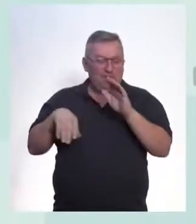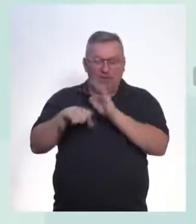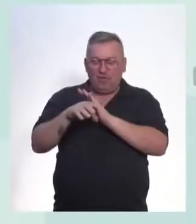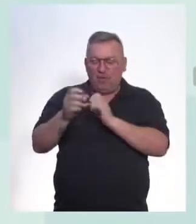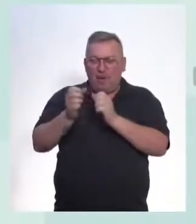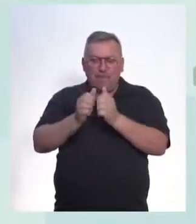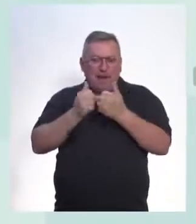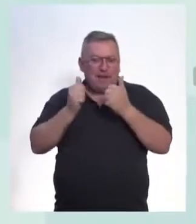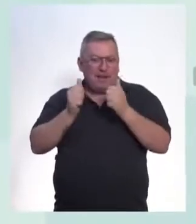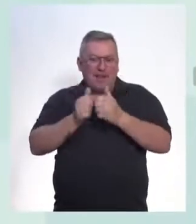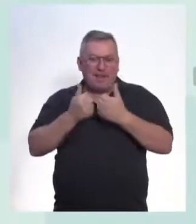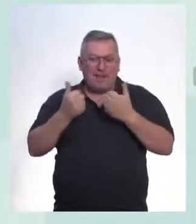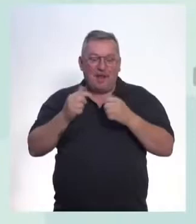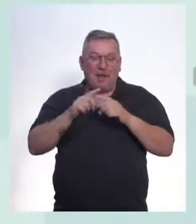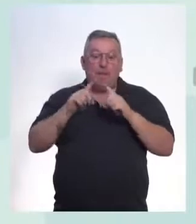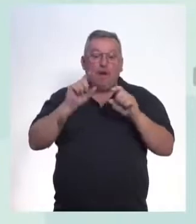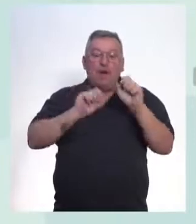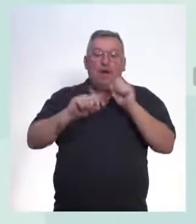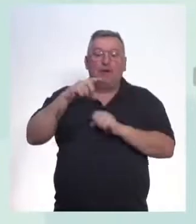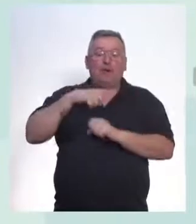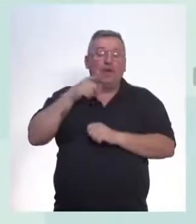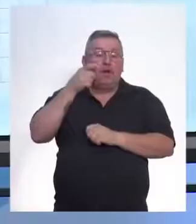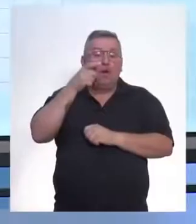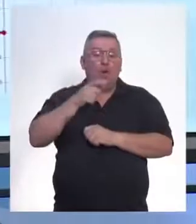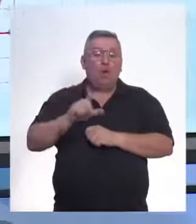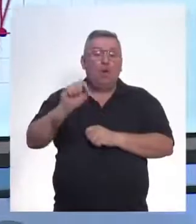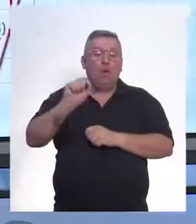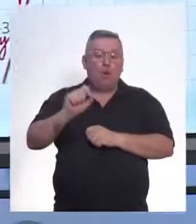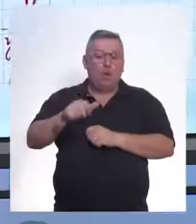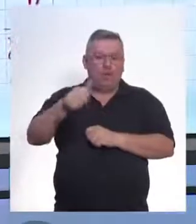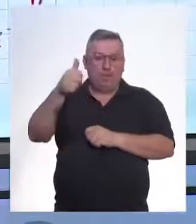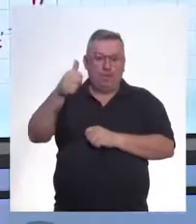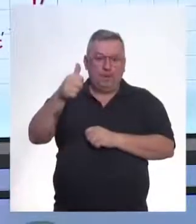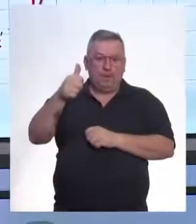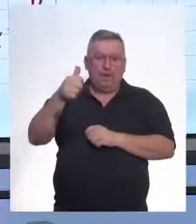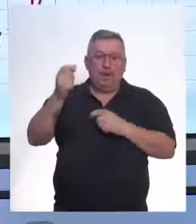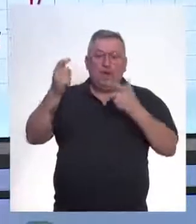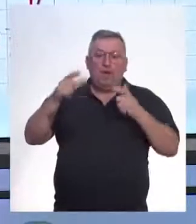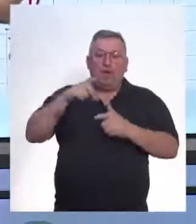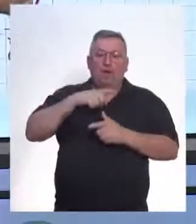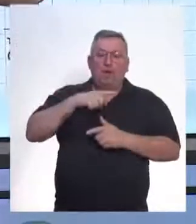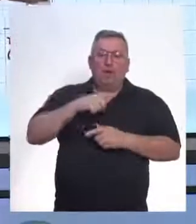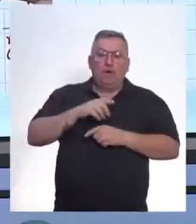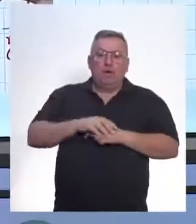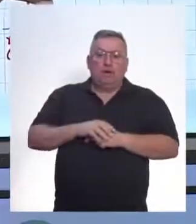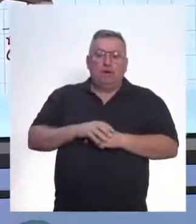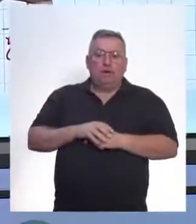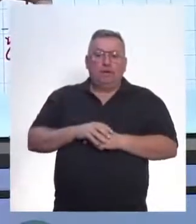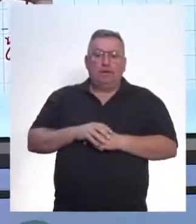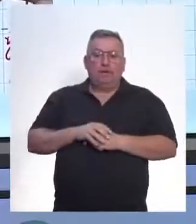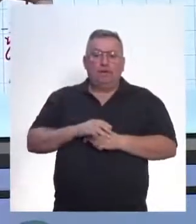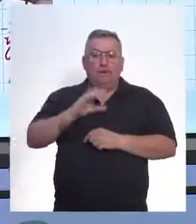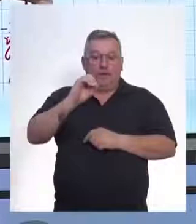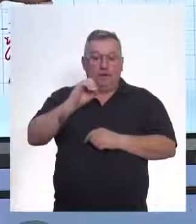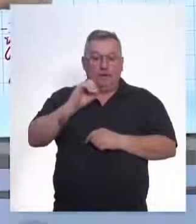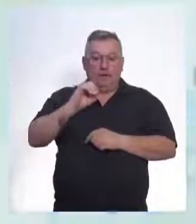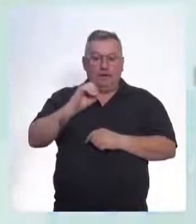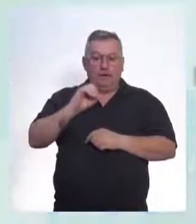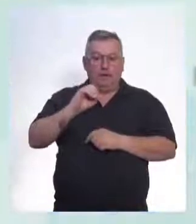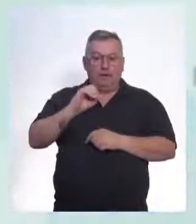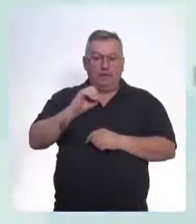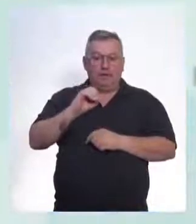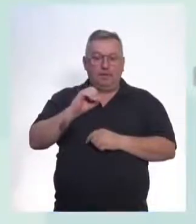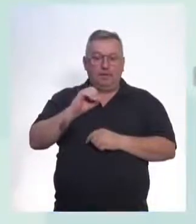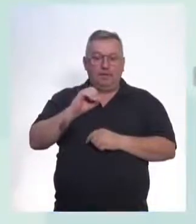na padaria. Mas o que eu tenho que olhar primeiro? Onde eu estou? Estou no 0, na